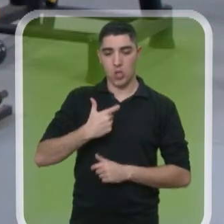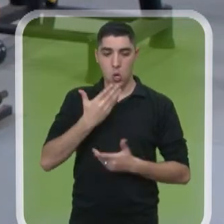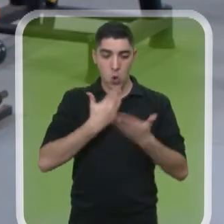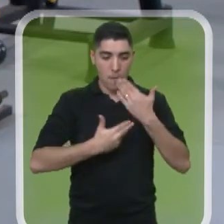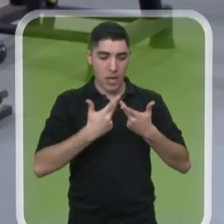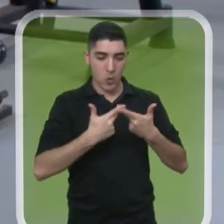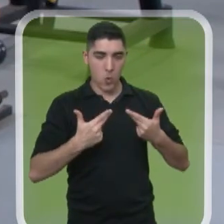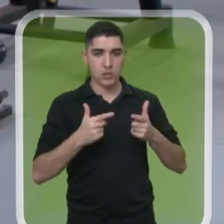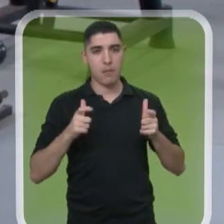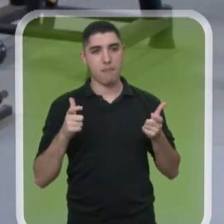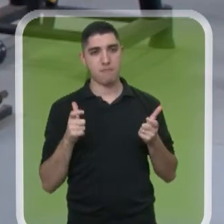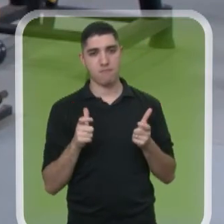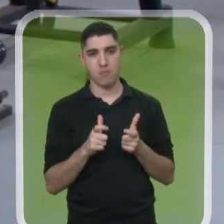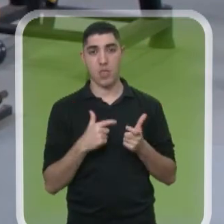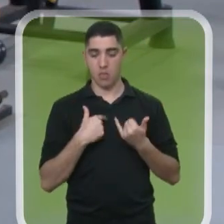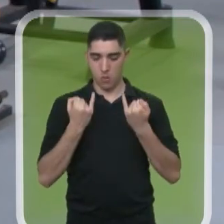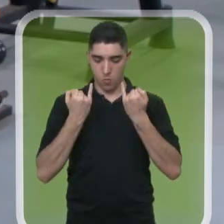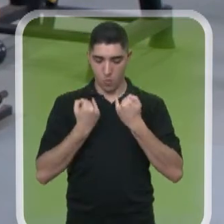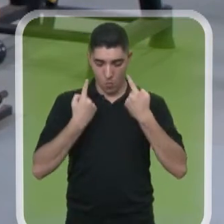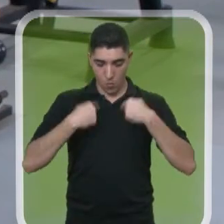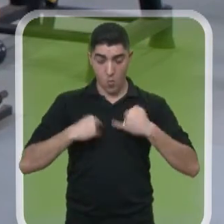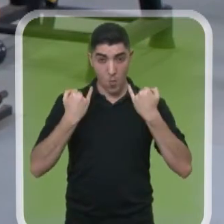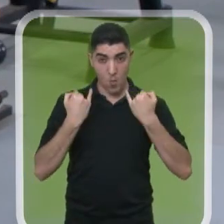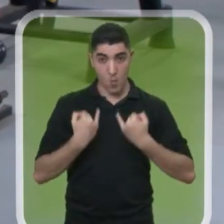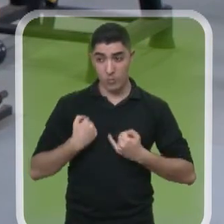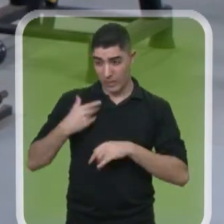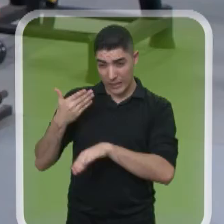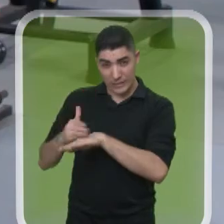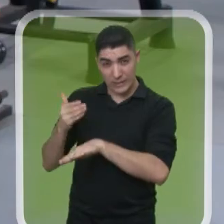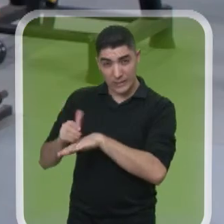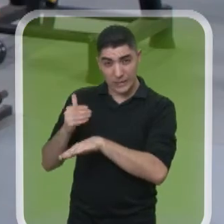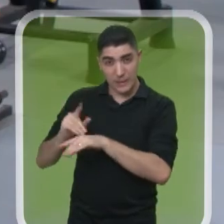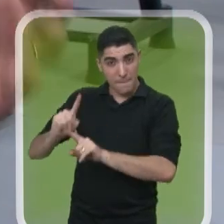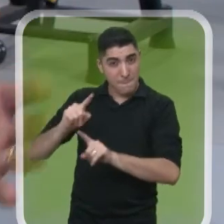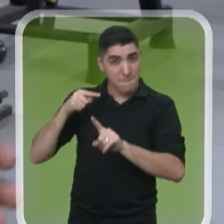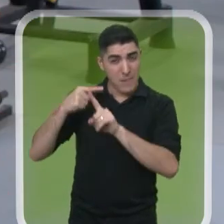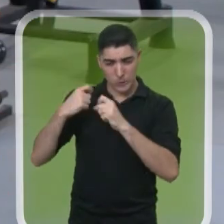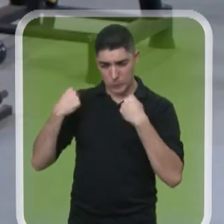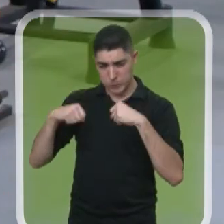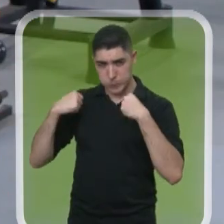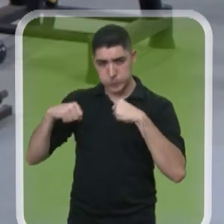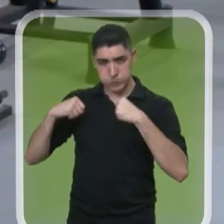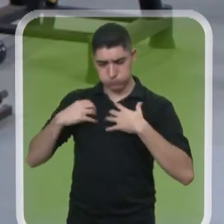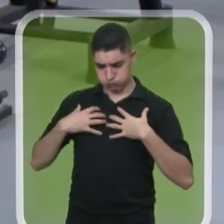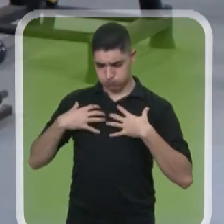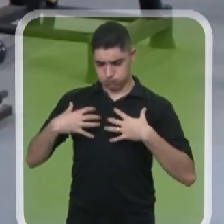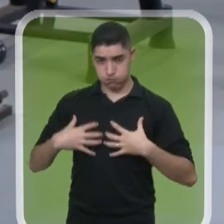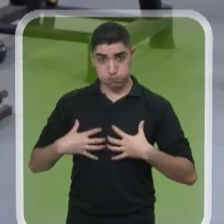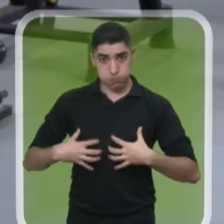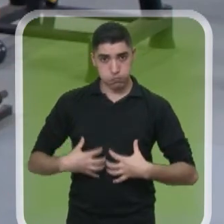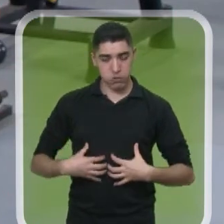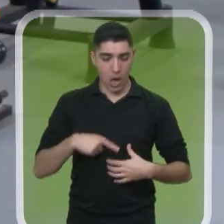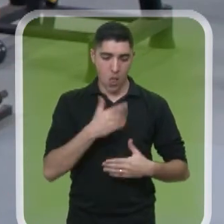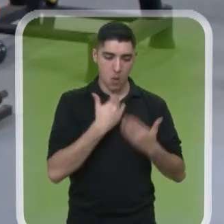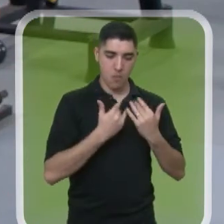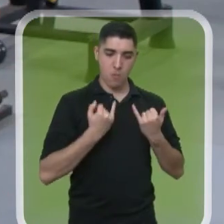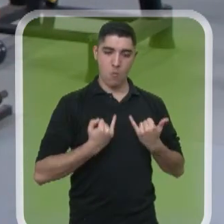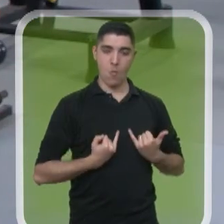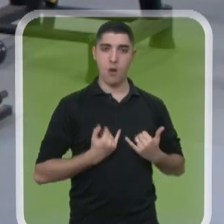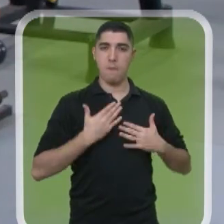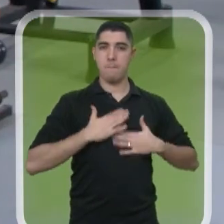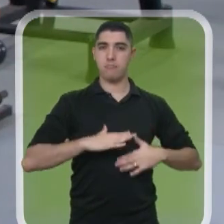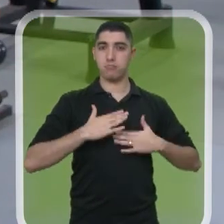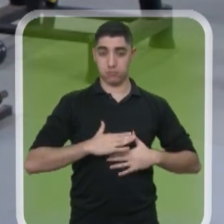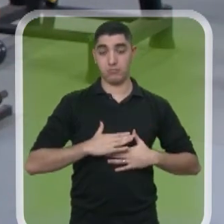caloria, o treinamento fica mais intensificado, para a gente começar a mostrar os detalhes do que a gente construiu no off-season. Então é um treinamento